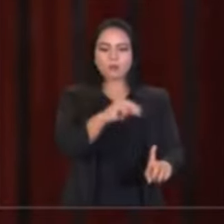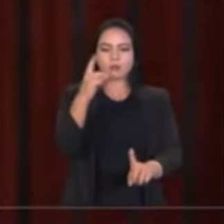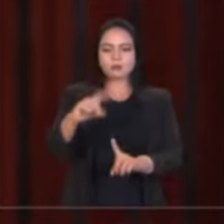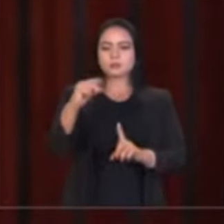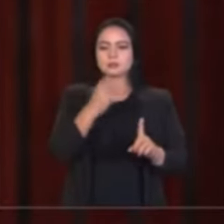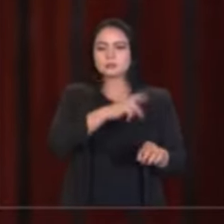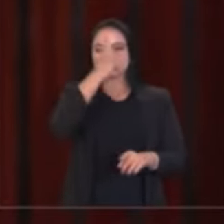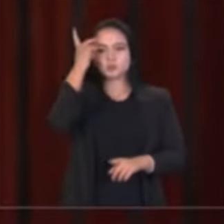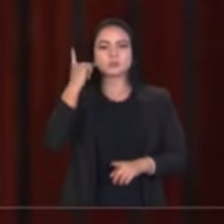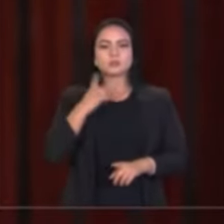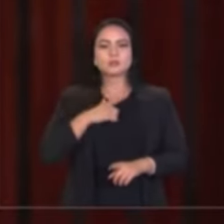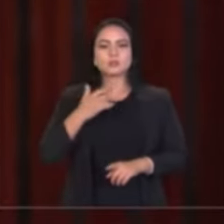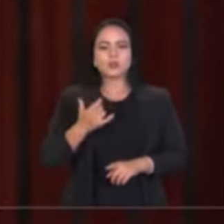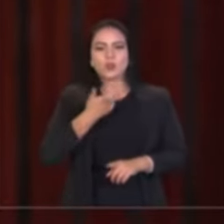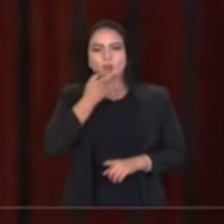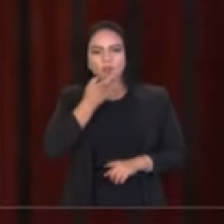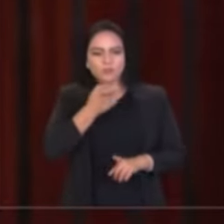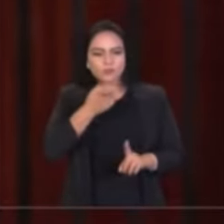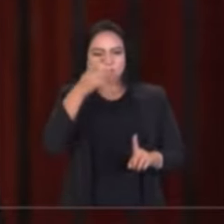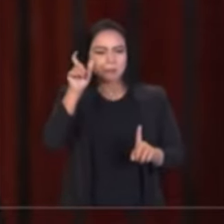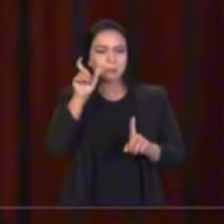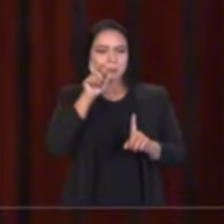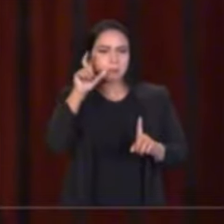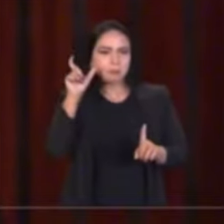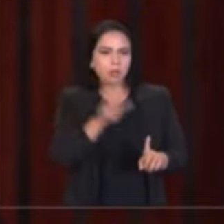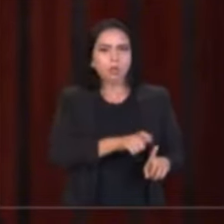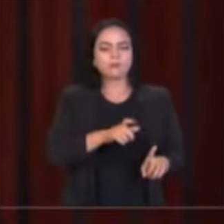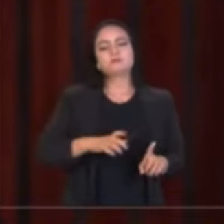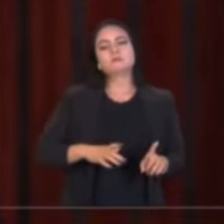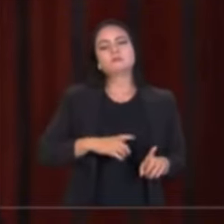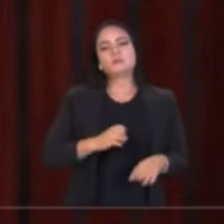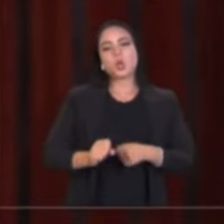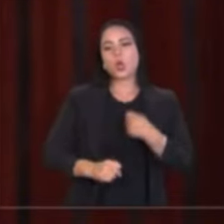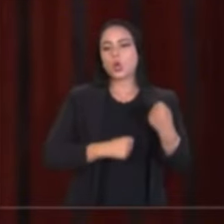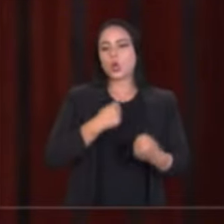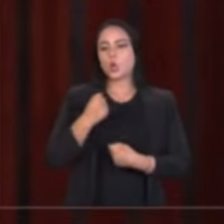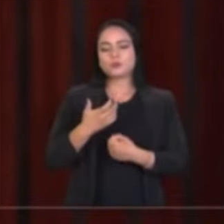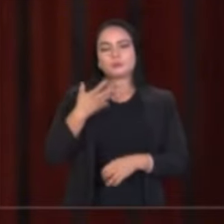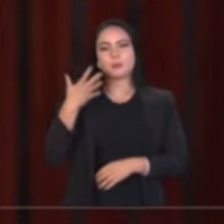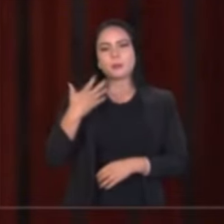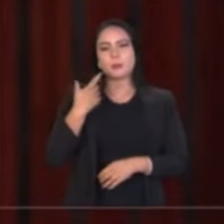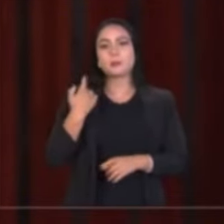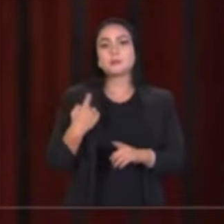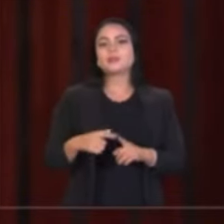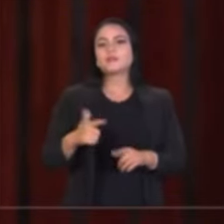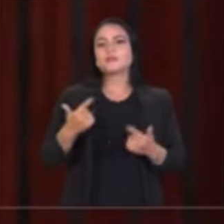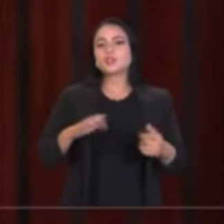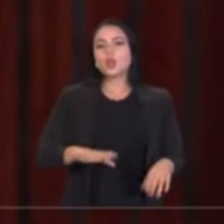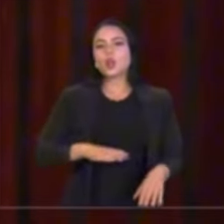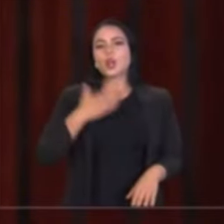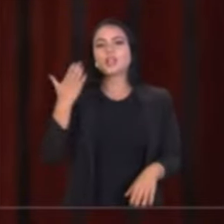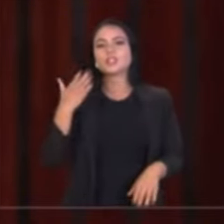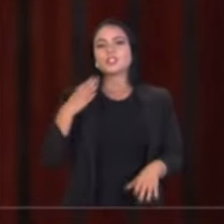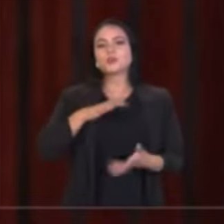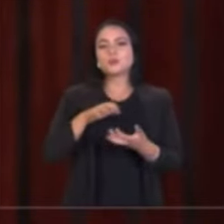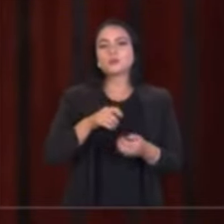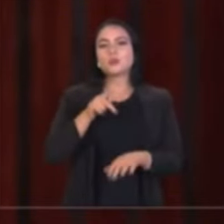as pessoas, ofendem, propagam discurso de ódio. porque não tem coragem de fazer isso no mundo real.